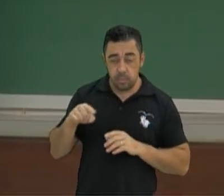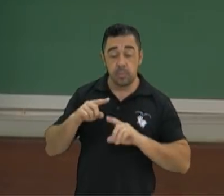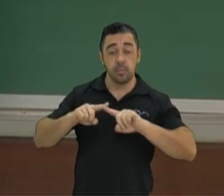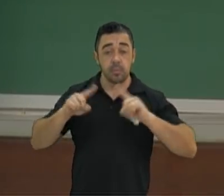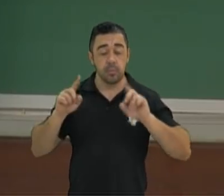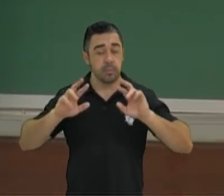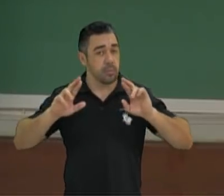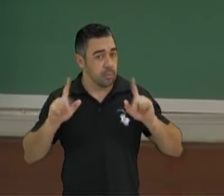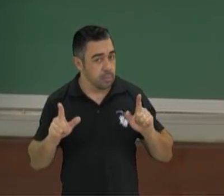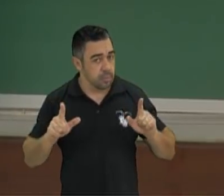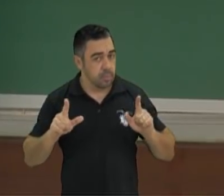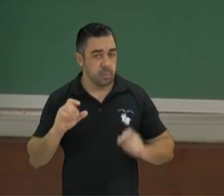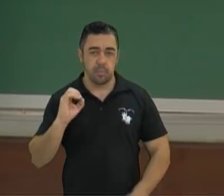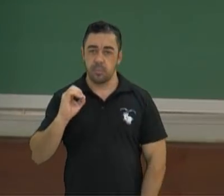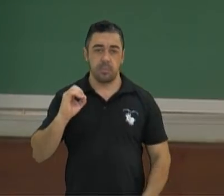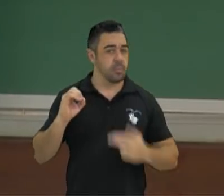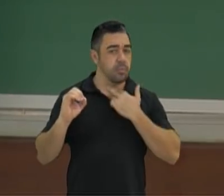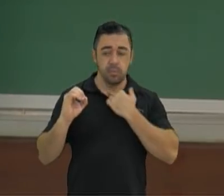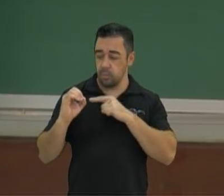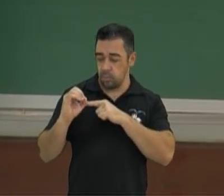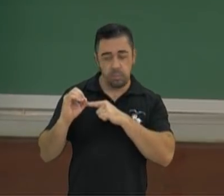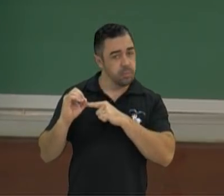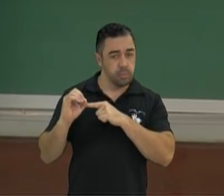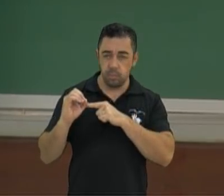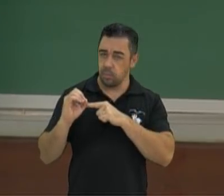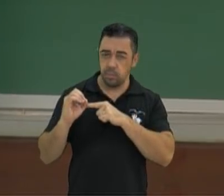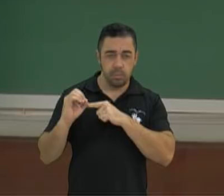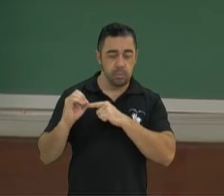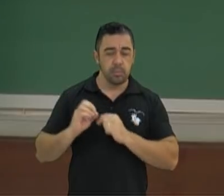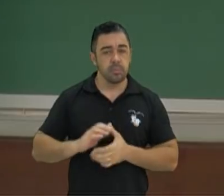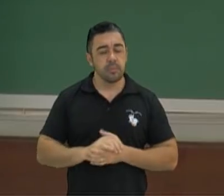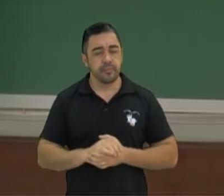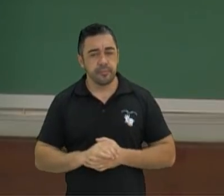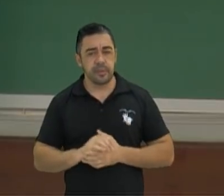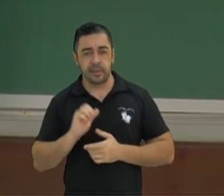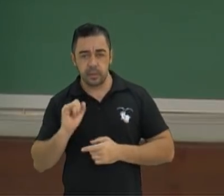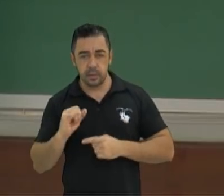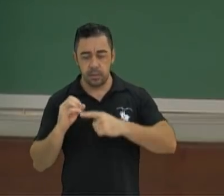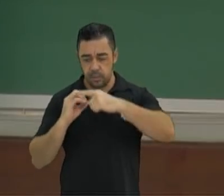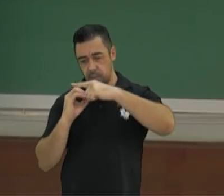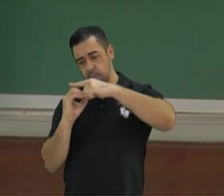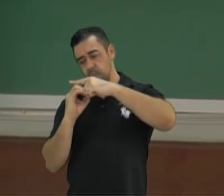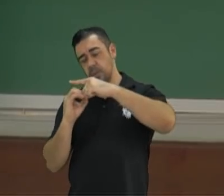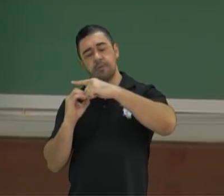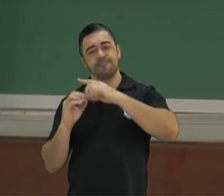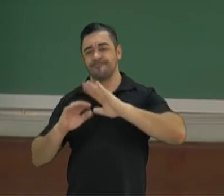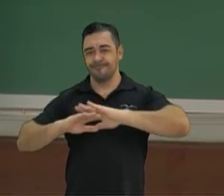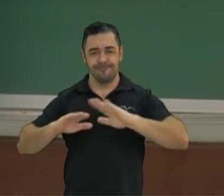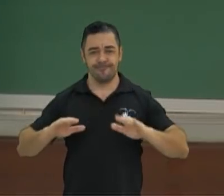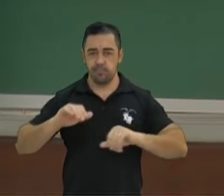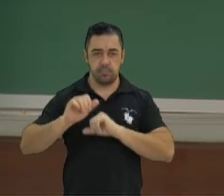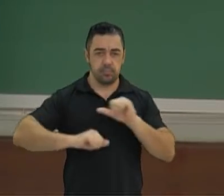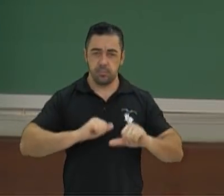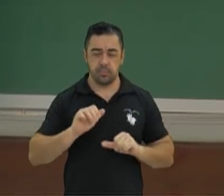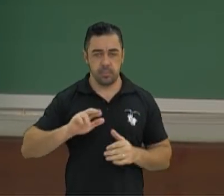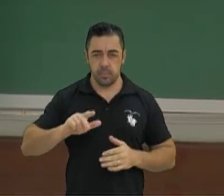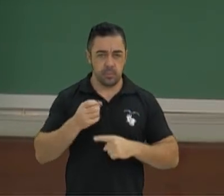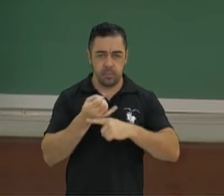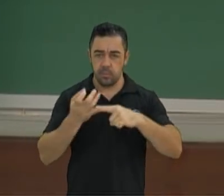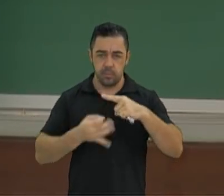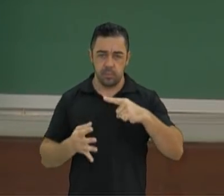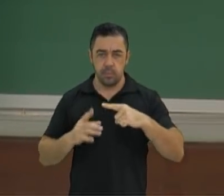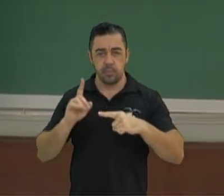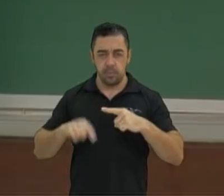que diferente de zero, jamais podendo incluir o zero. Se for zero, ele deixa de ser um número